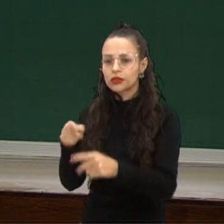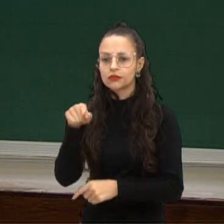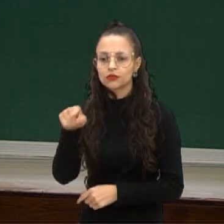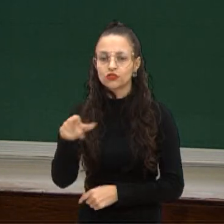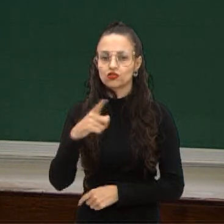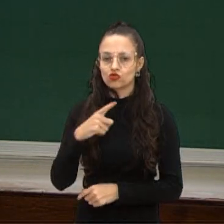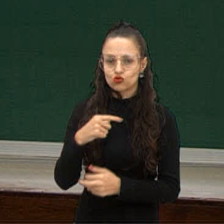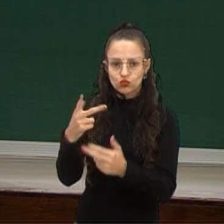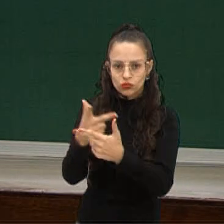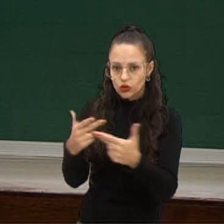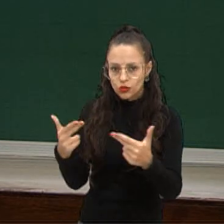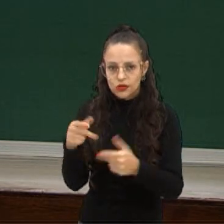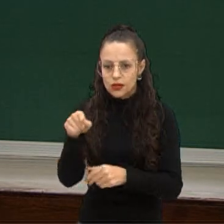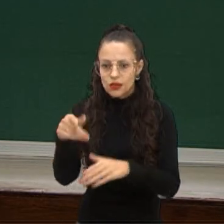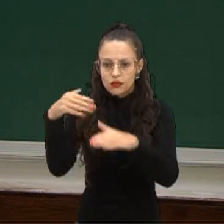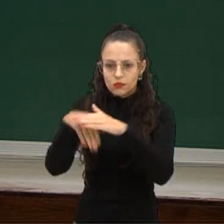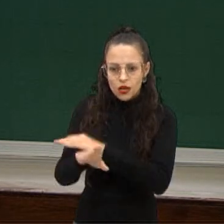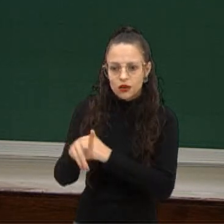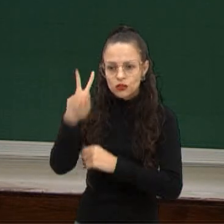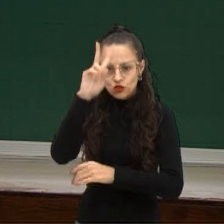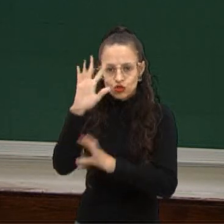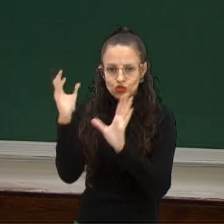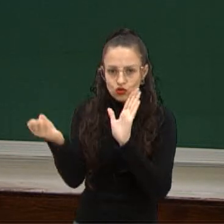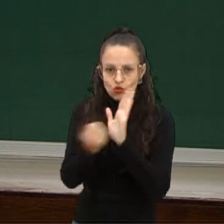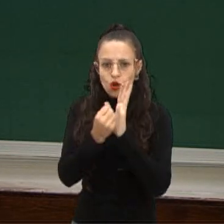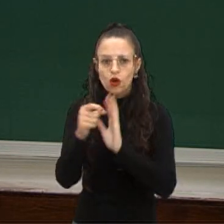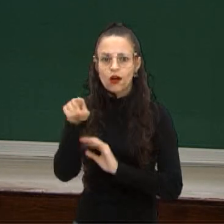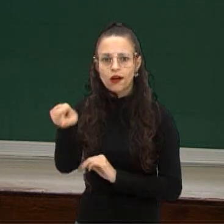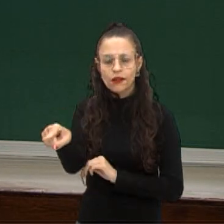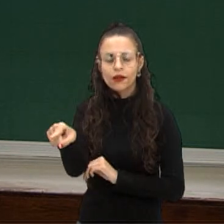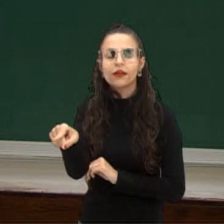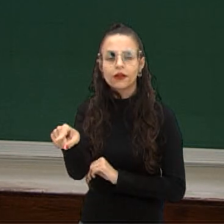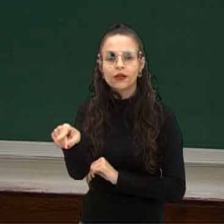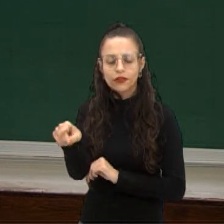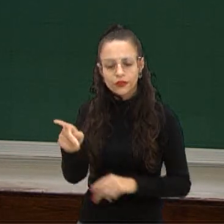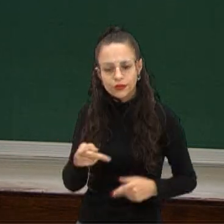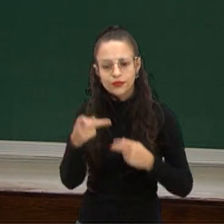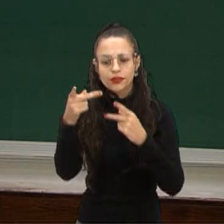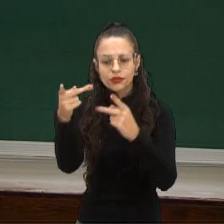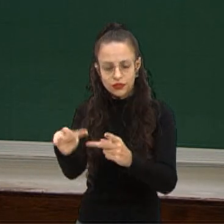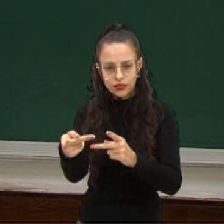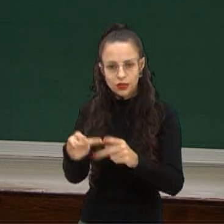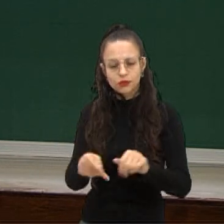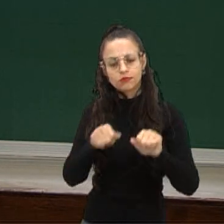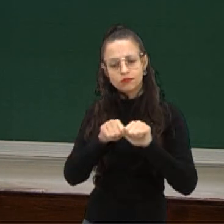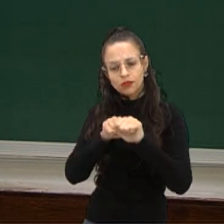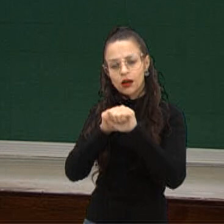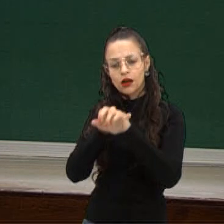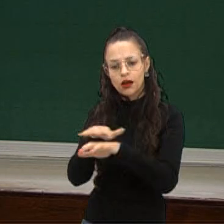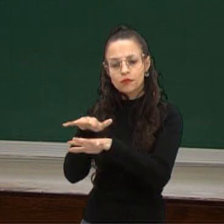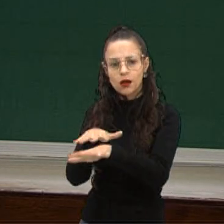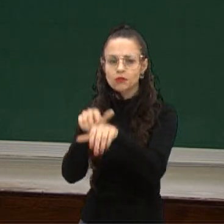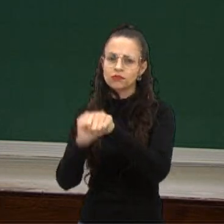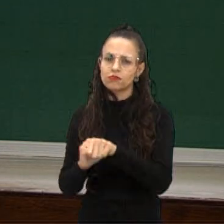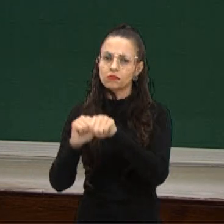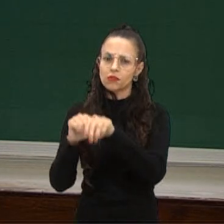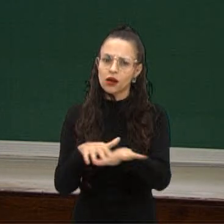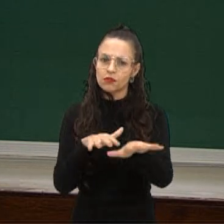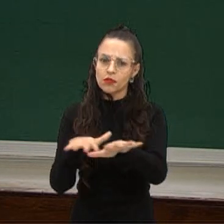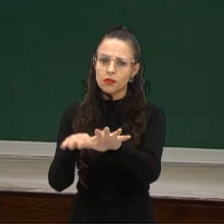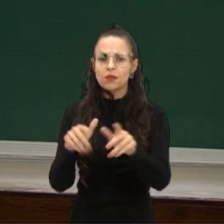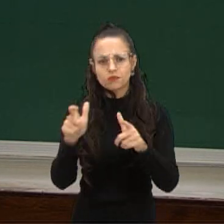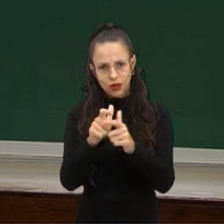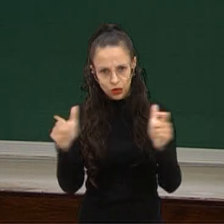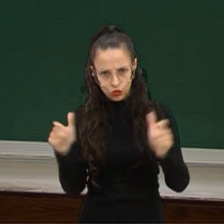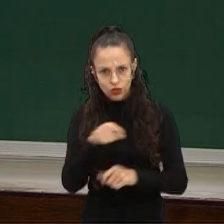relíquia, né, alguma coisa histórica ali que fazia essa visitação, essa peregrinação, como a gente faz hoje. Nós, a maioria